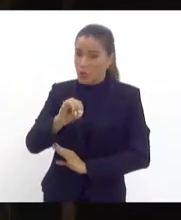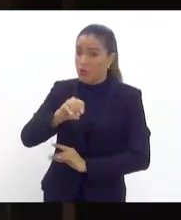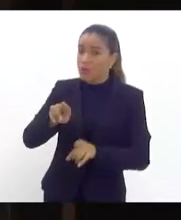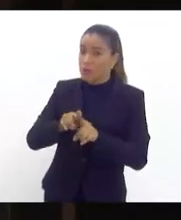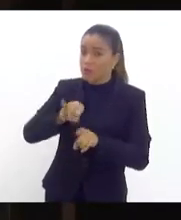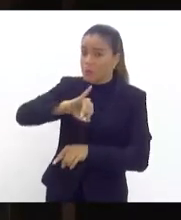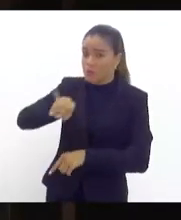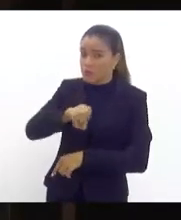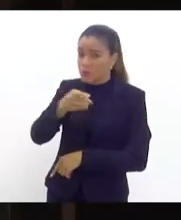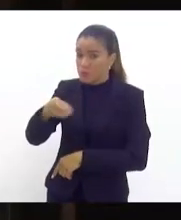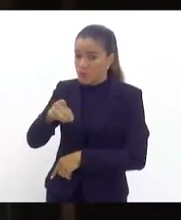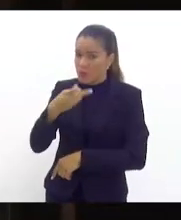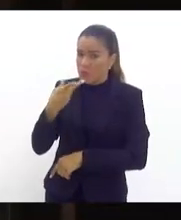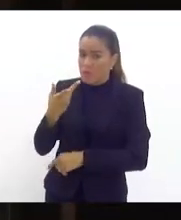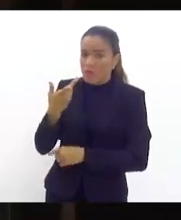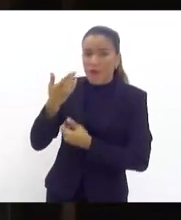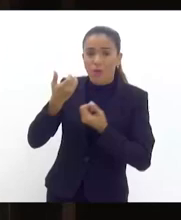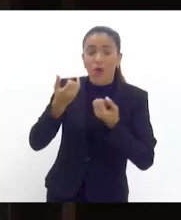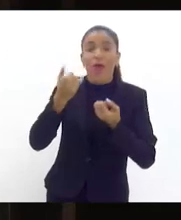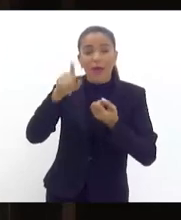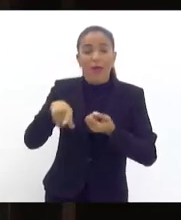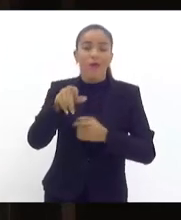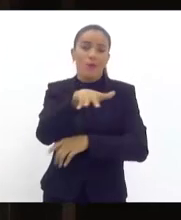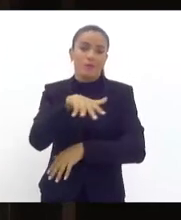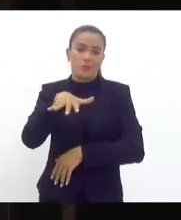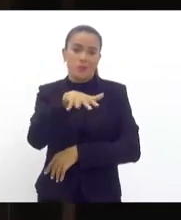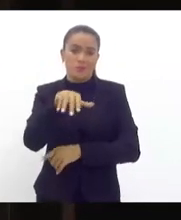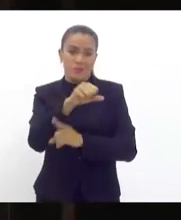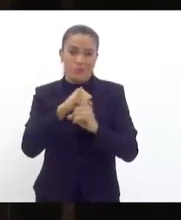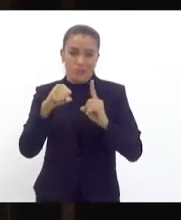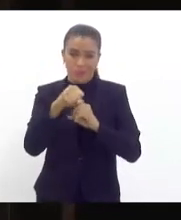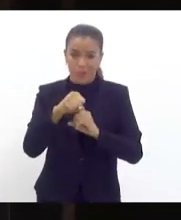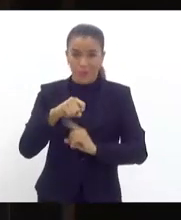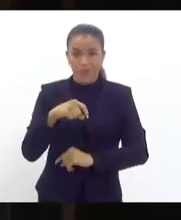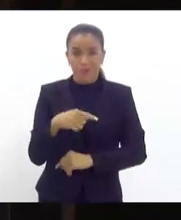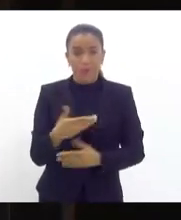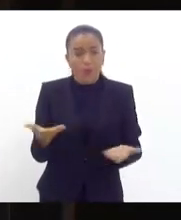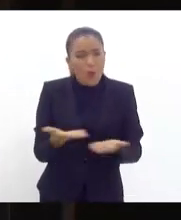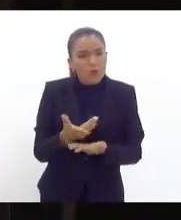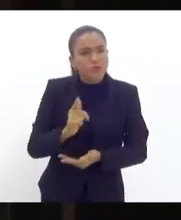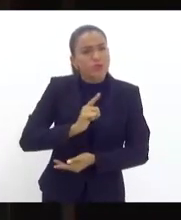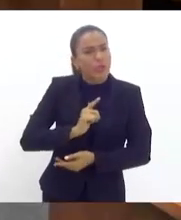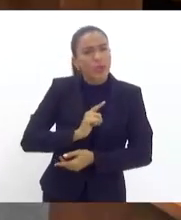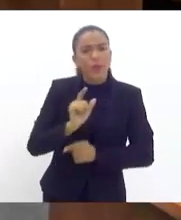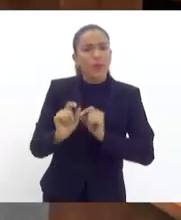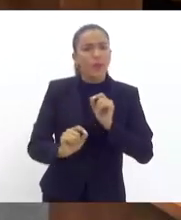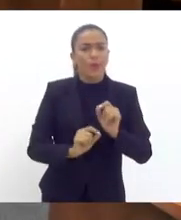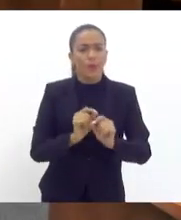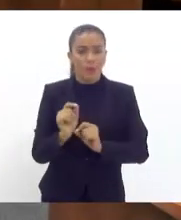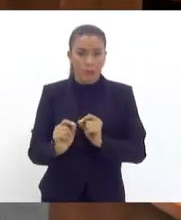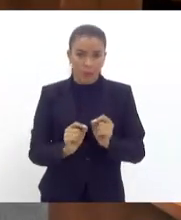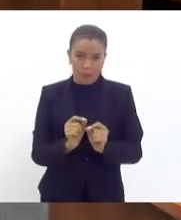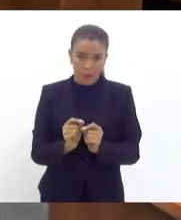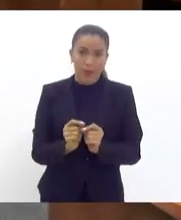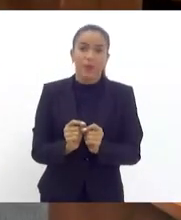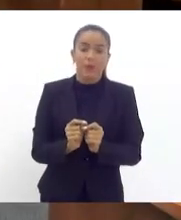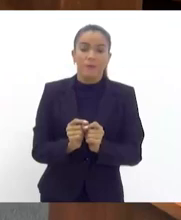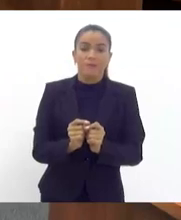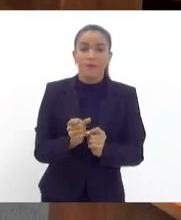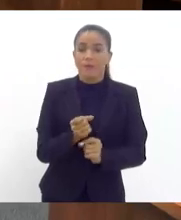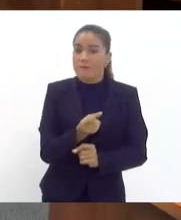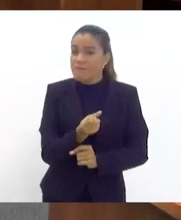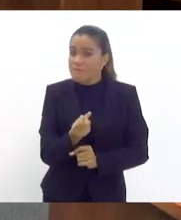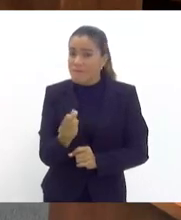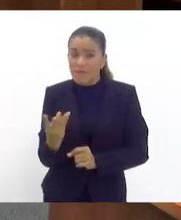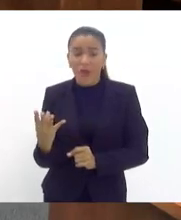bem esclareceu É uma questão social e nós temos hoje é muita